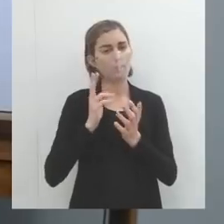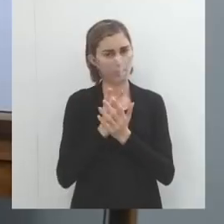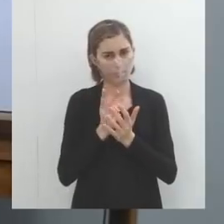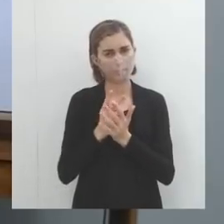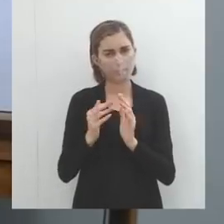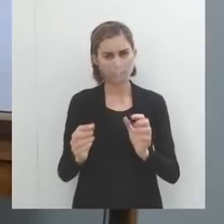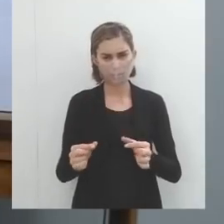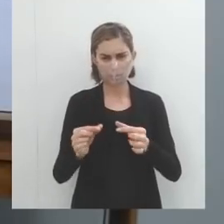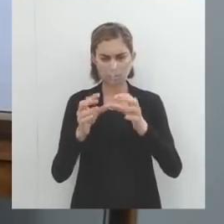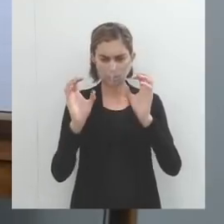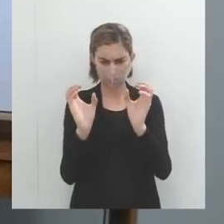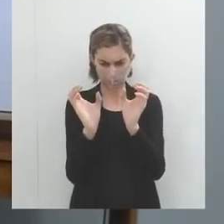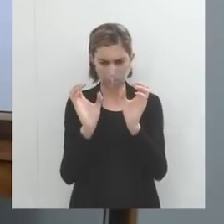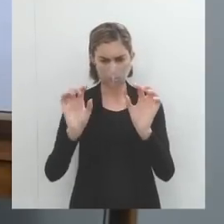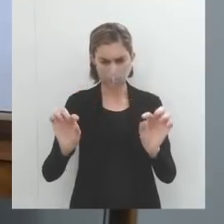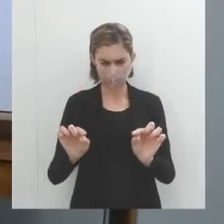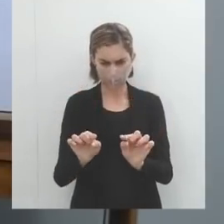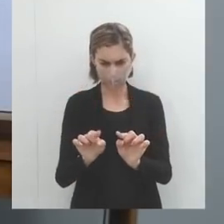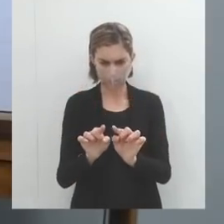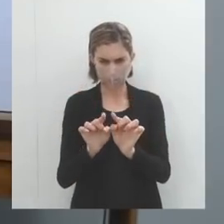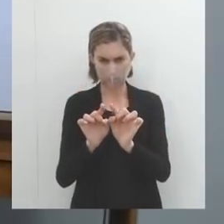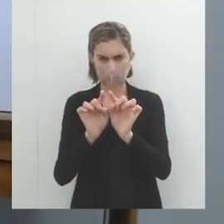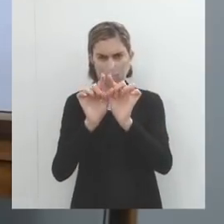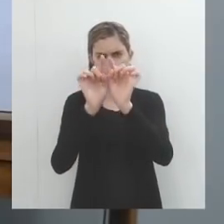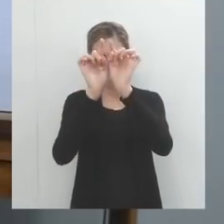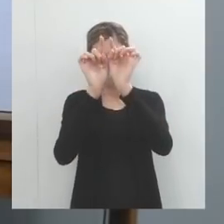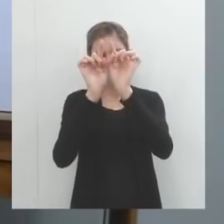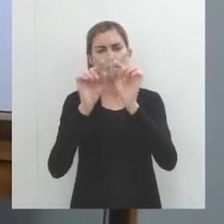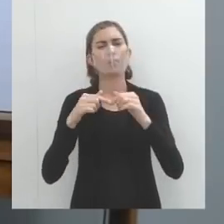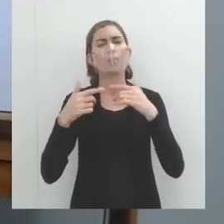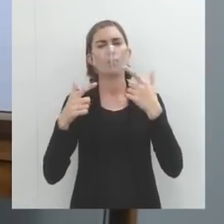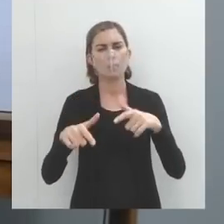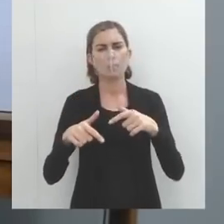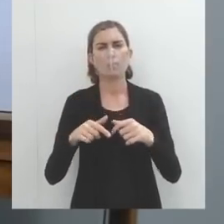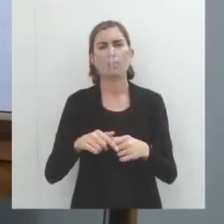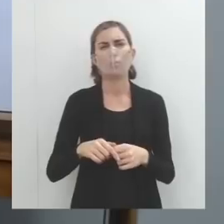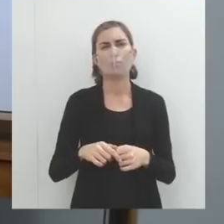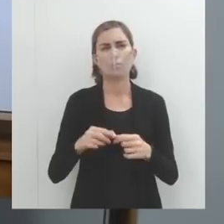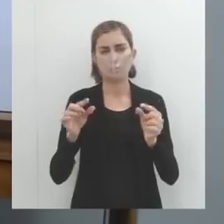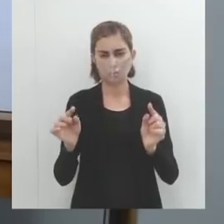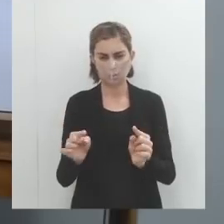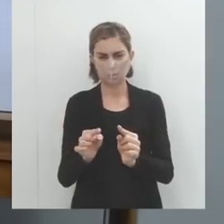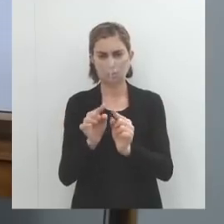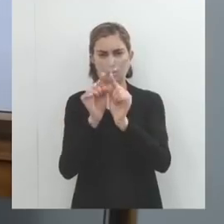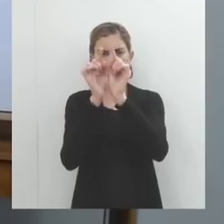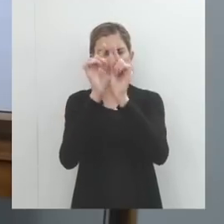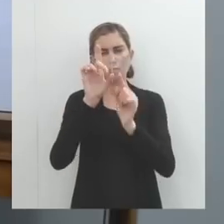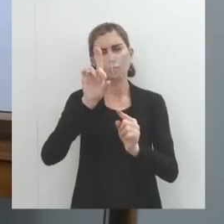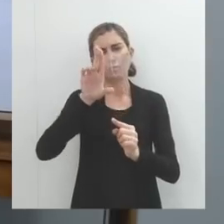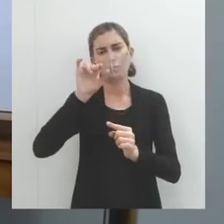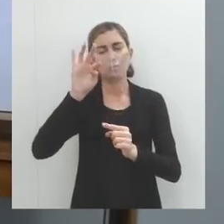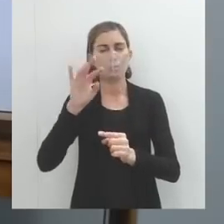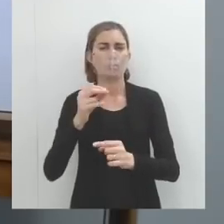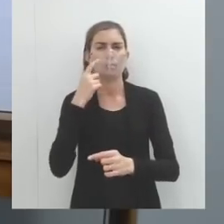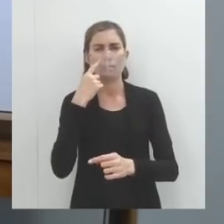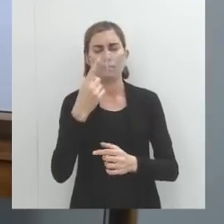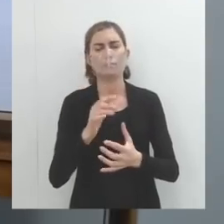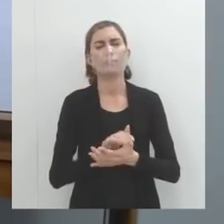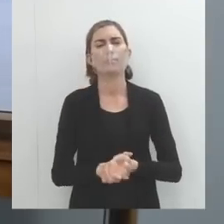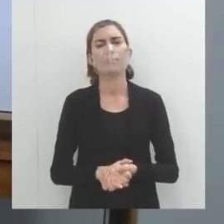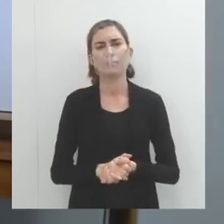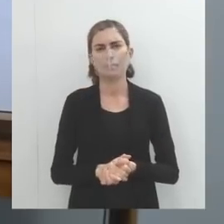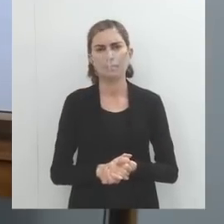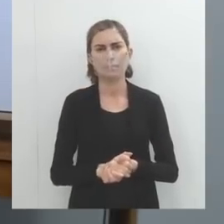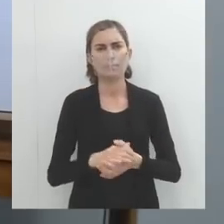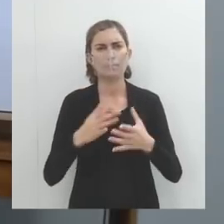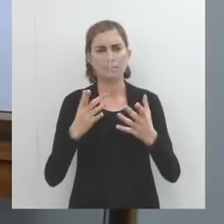Tá nos testículos, ó. Testículo tá no epidídimo, agora a gente vai para os ductozinhos, ó. Vê o que é que vai acontecer.